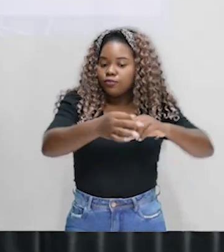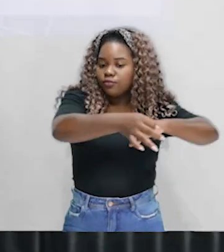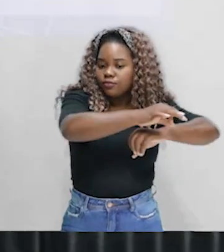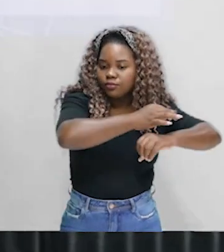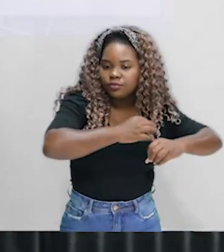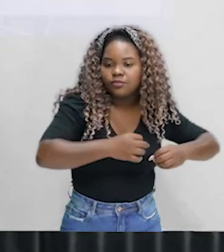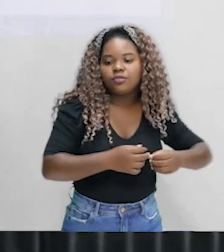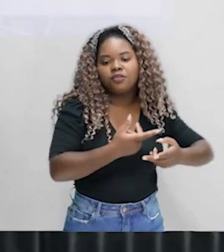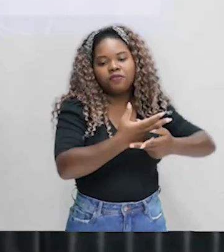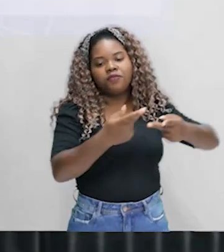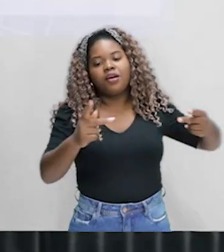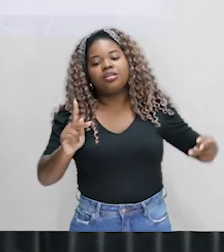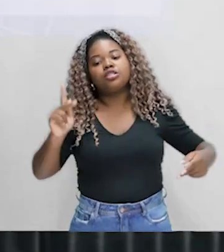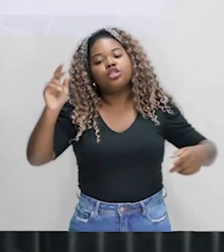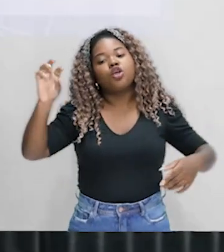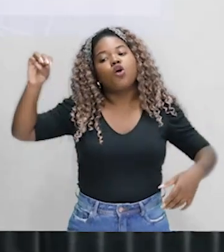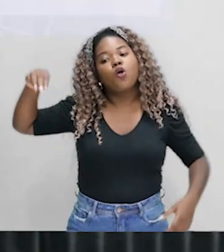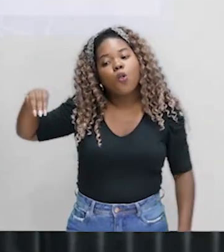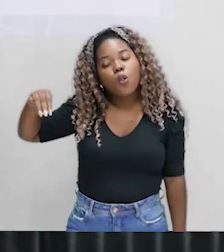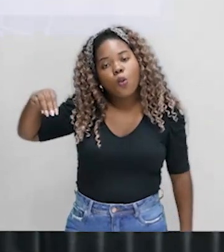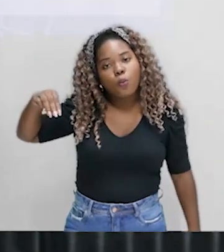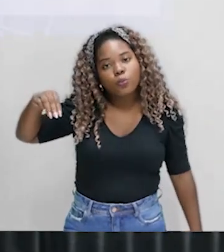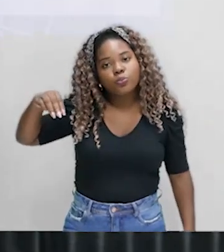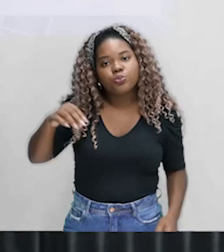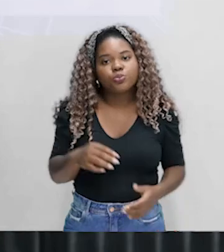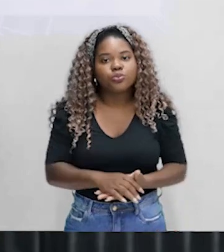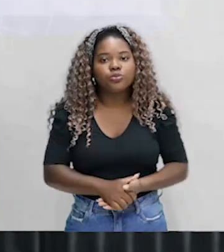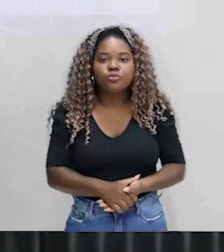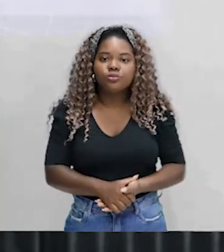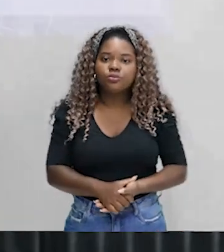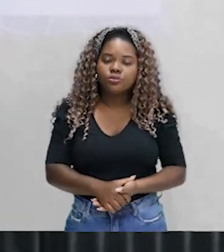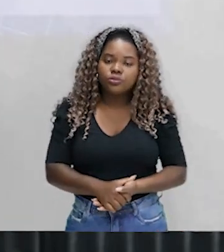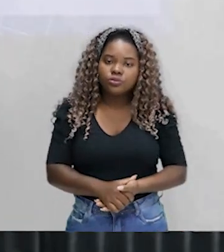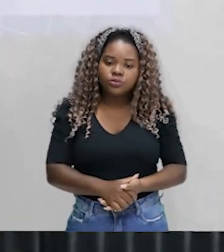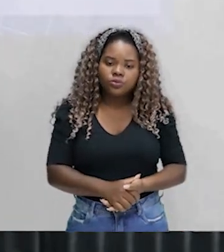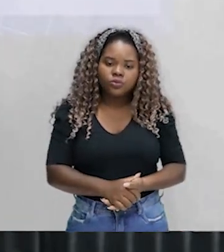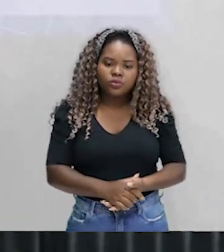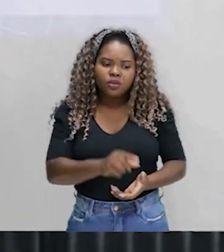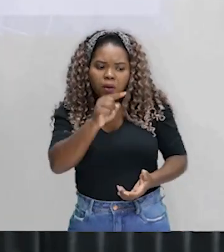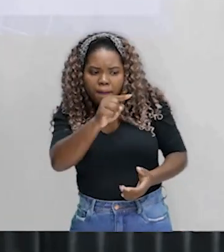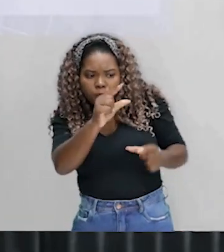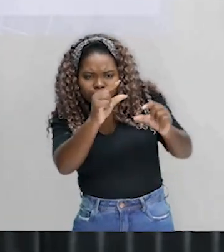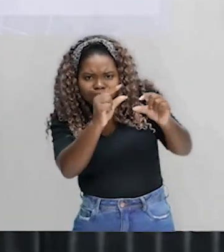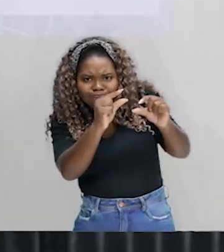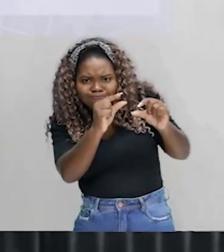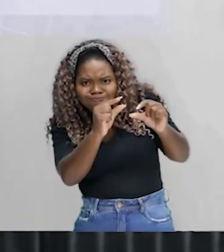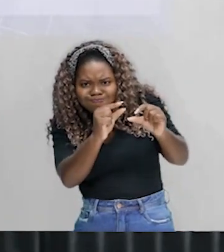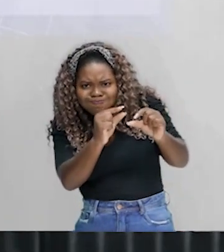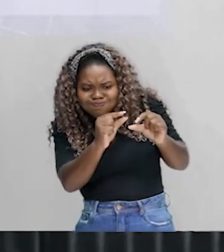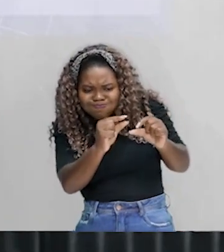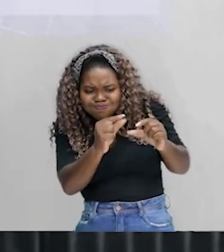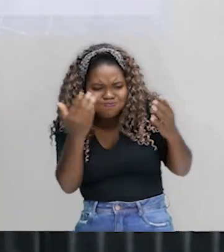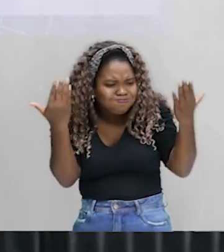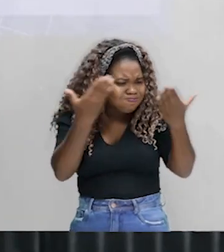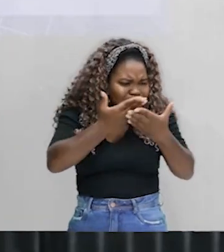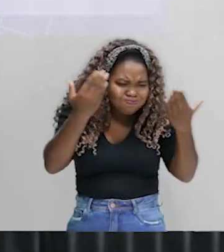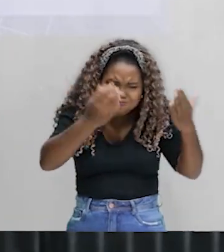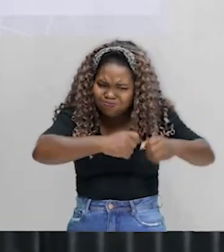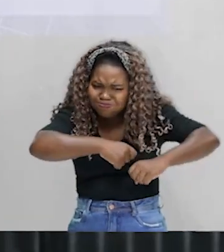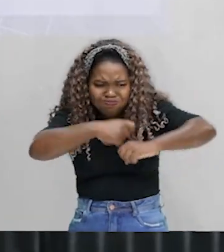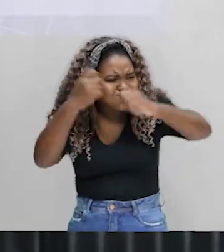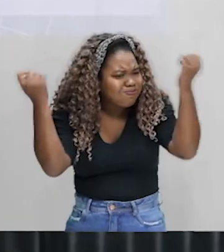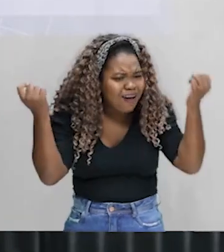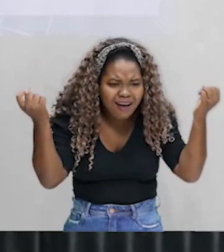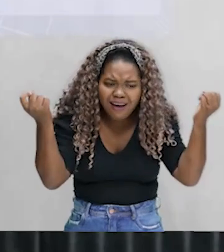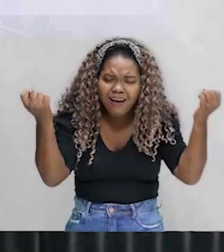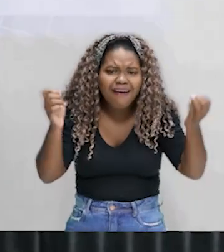vários quilômetros do núcleo. Ou seja, é um ponto muito pequeno o núcleo de um átomo. E toda a massa dele